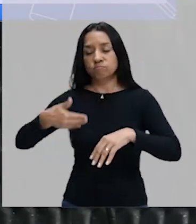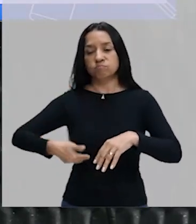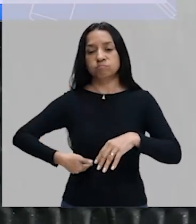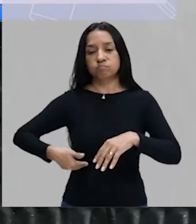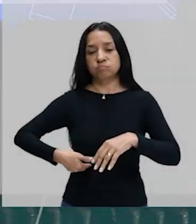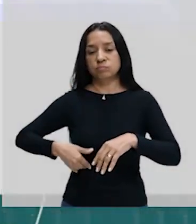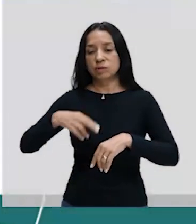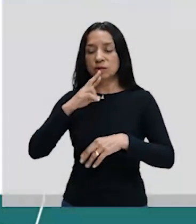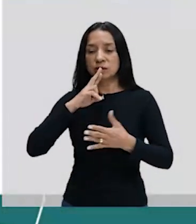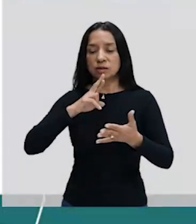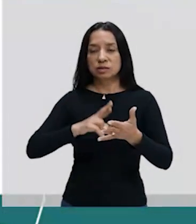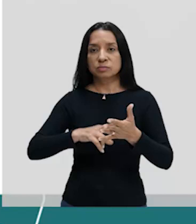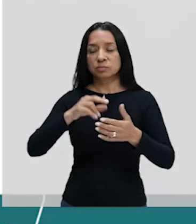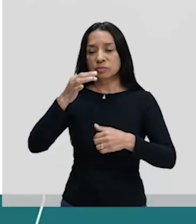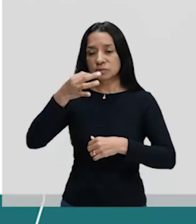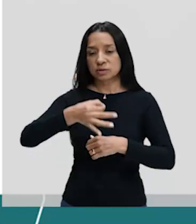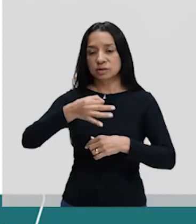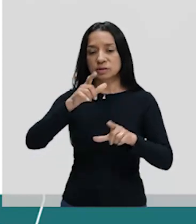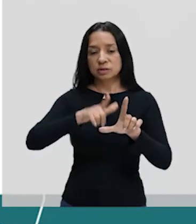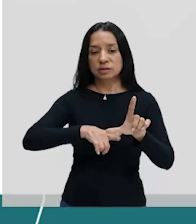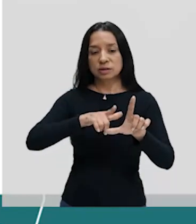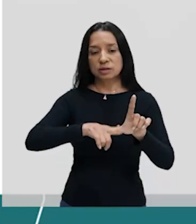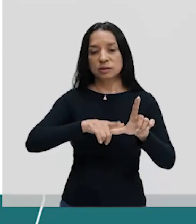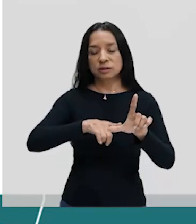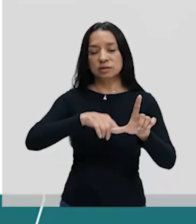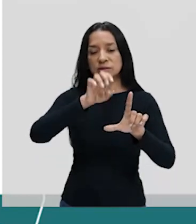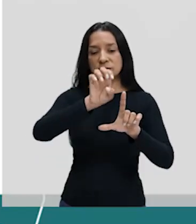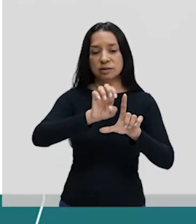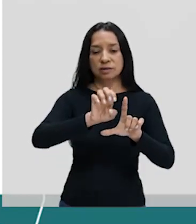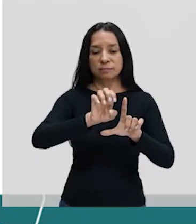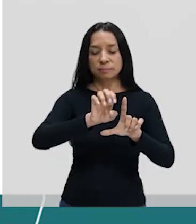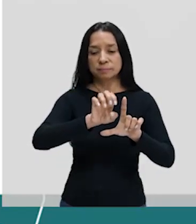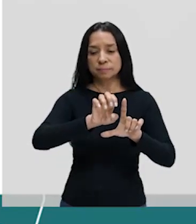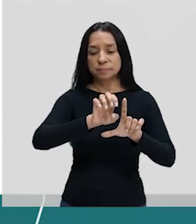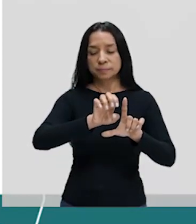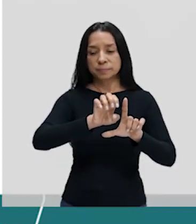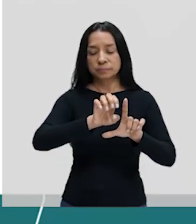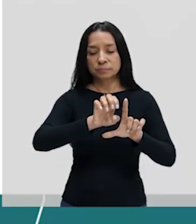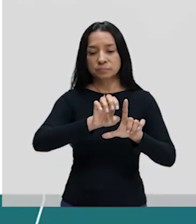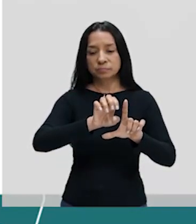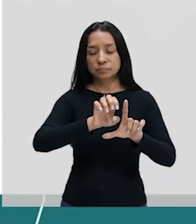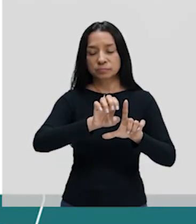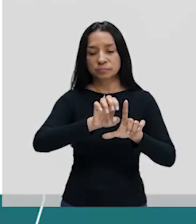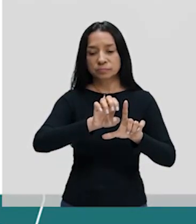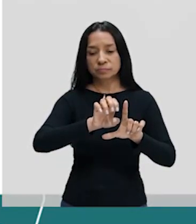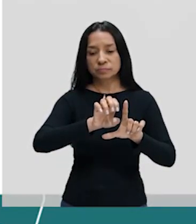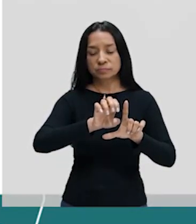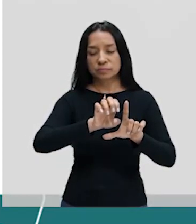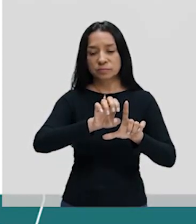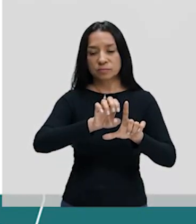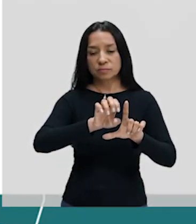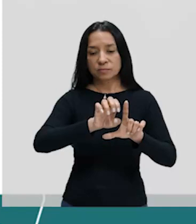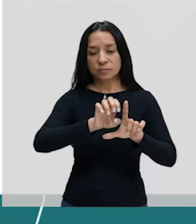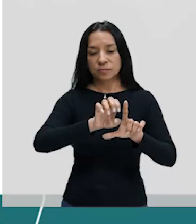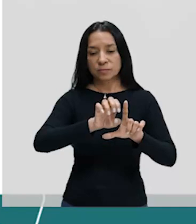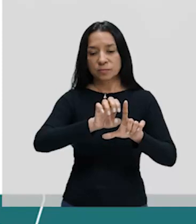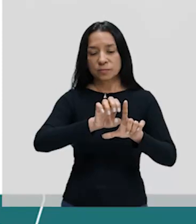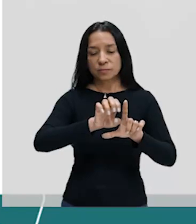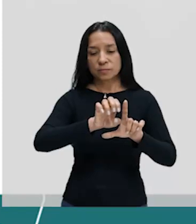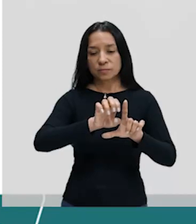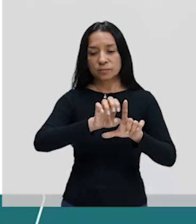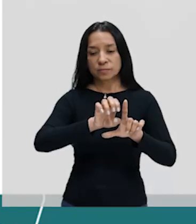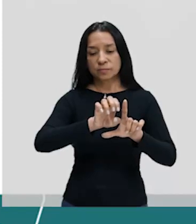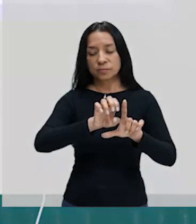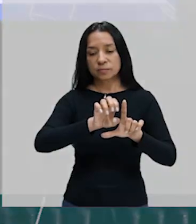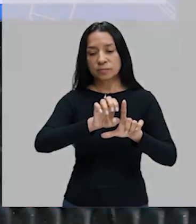a letra E. Reduziram a penetração de luz solar até a superfície da Terra, interferindo no fluxo energético